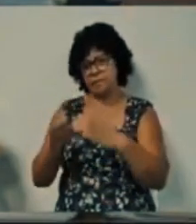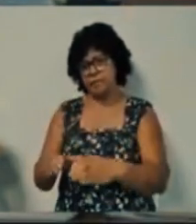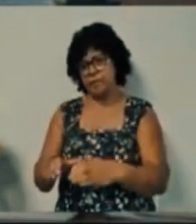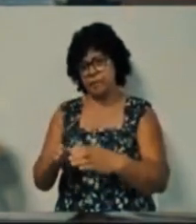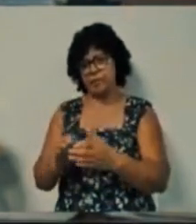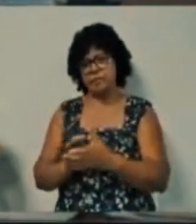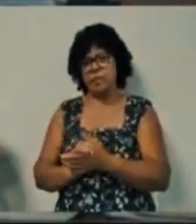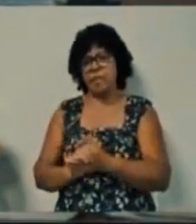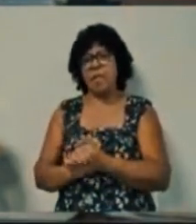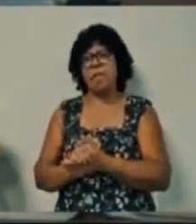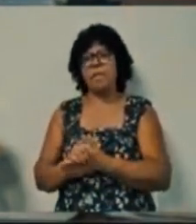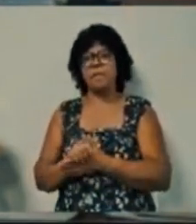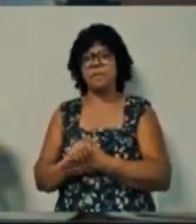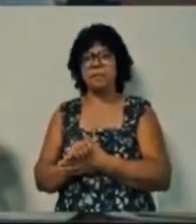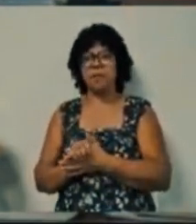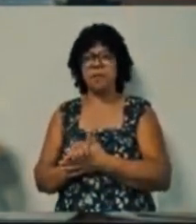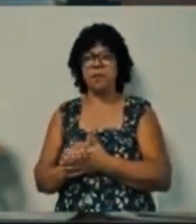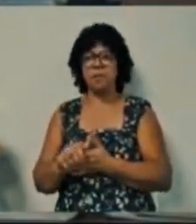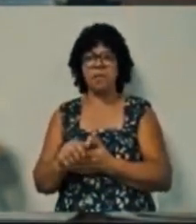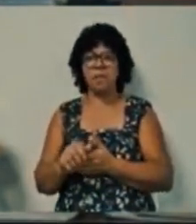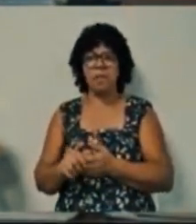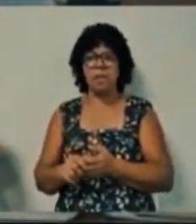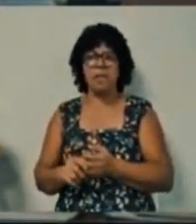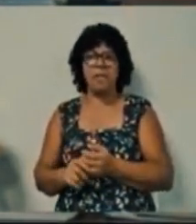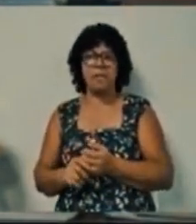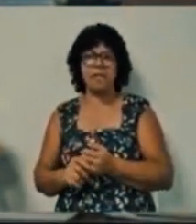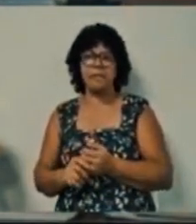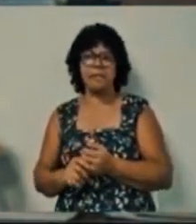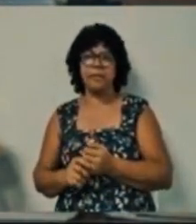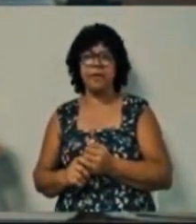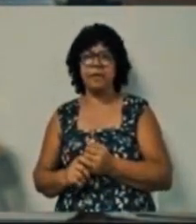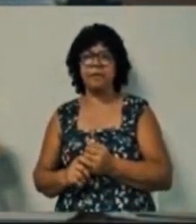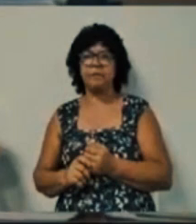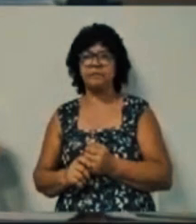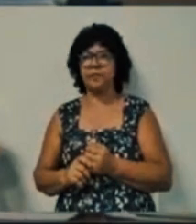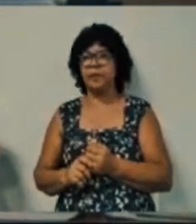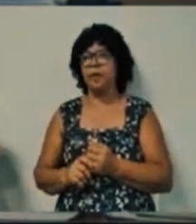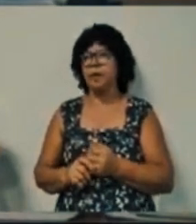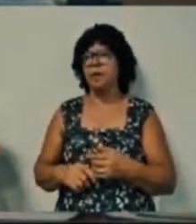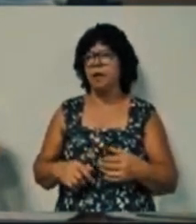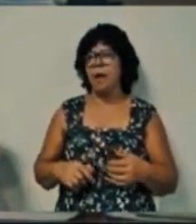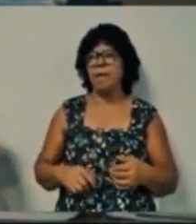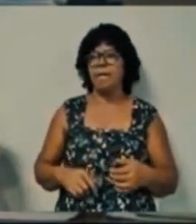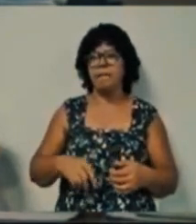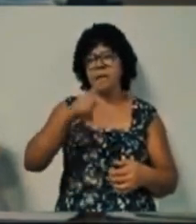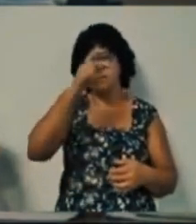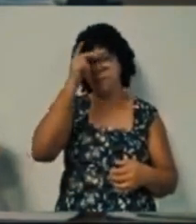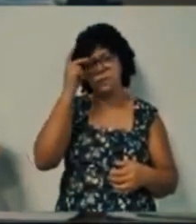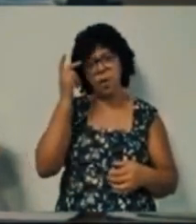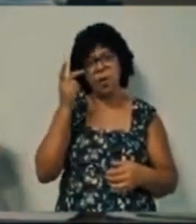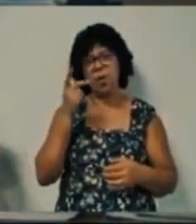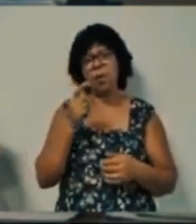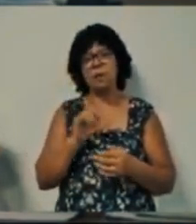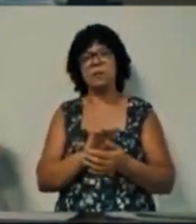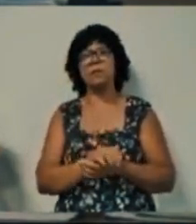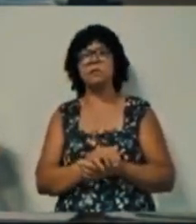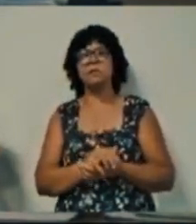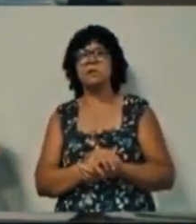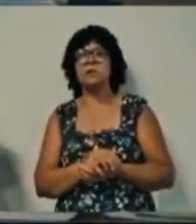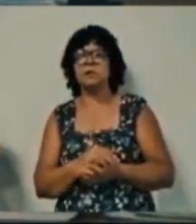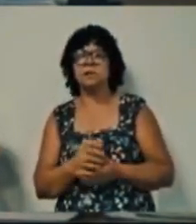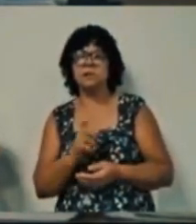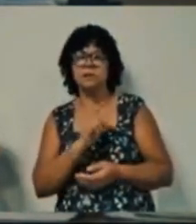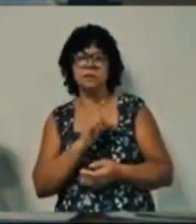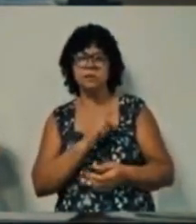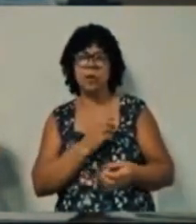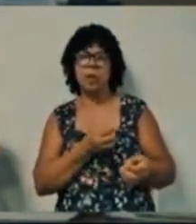para serem julgadas, elas tinham esse álibi que se elas corressem e chegassem